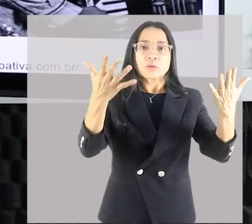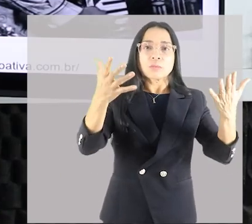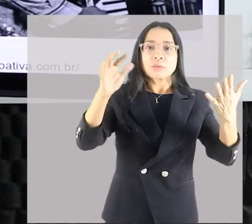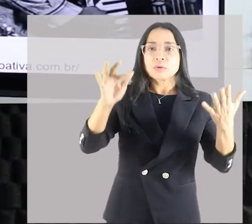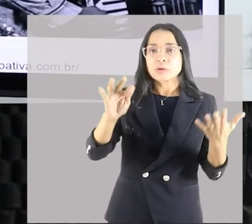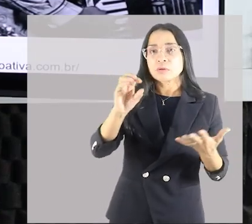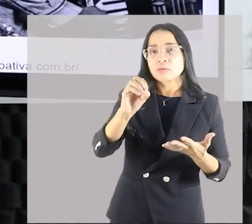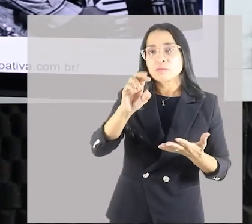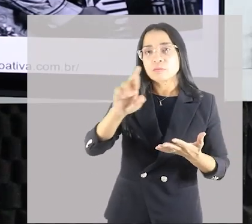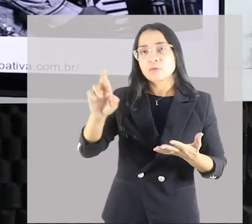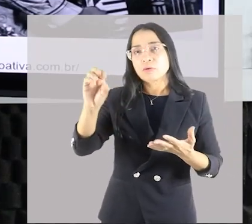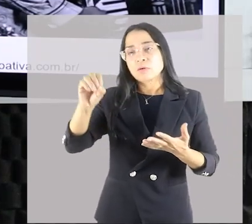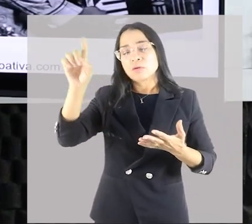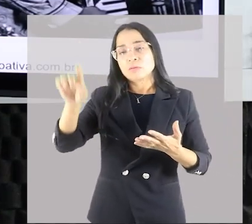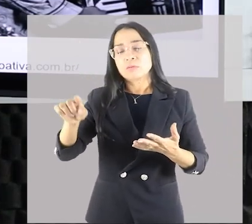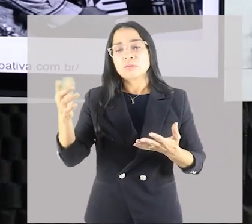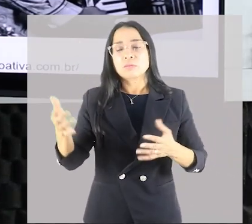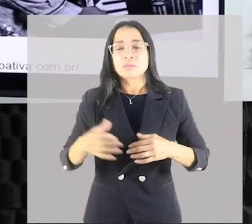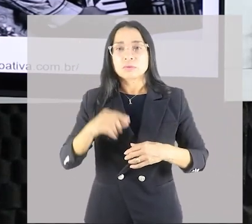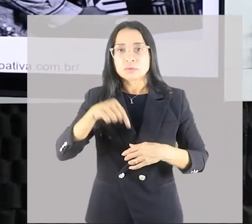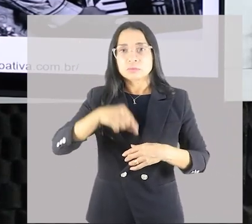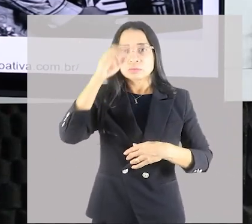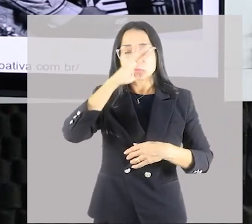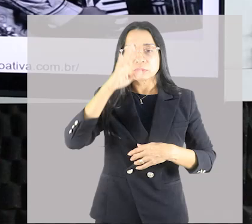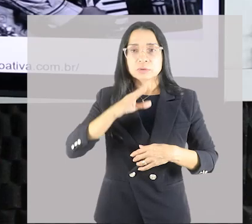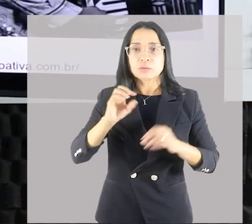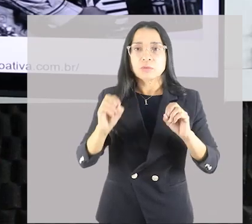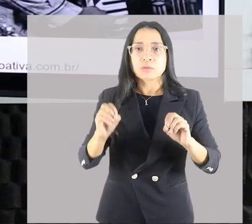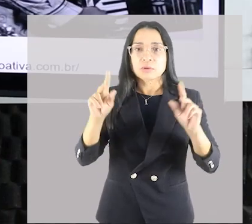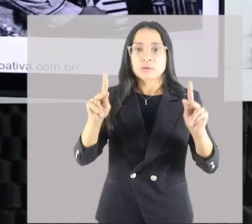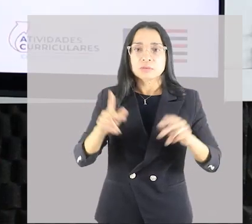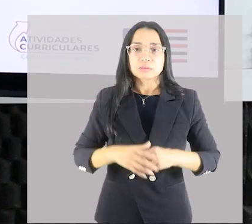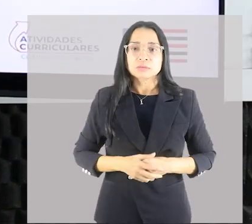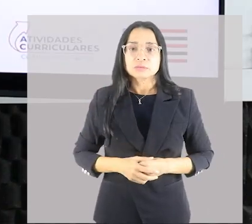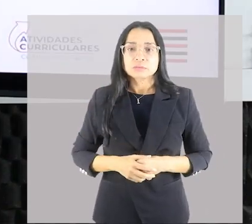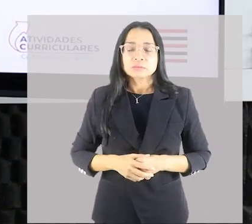do forró no Brasil. Tá ok?